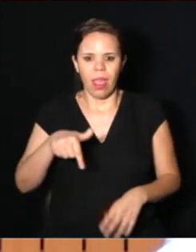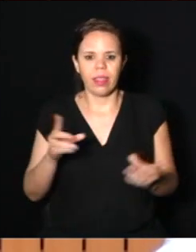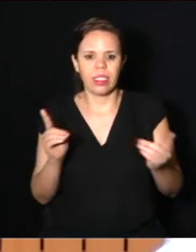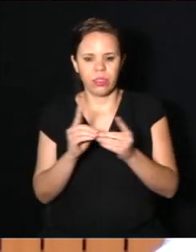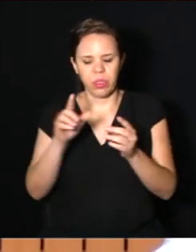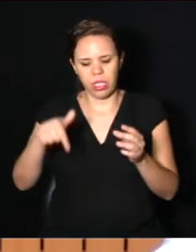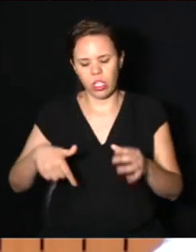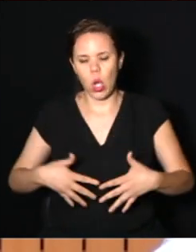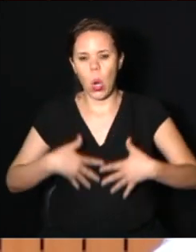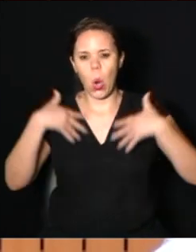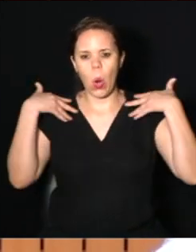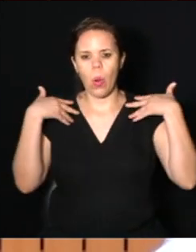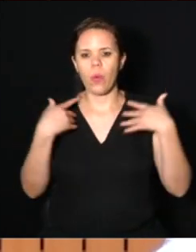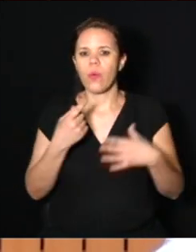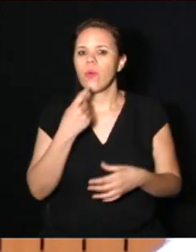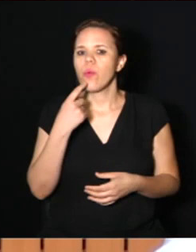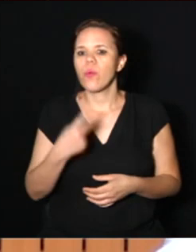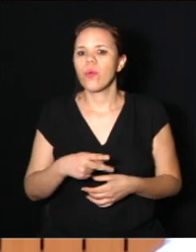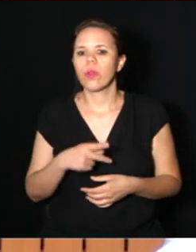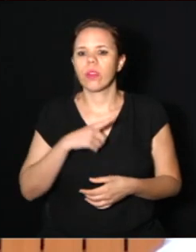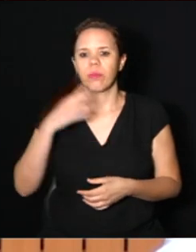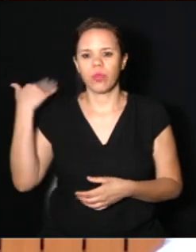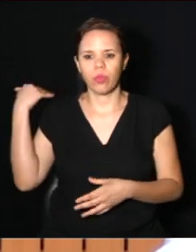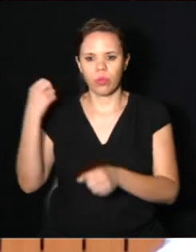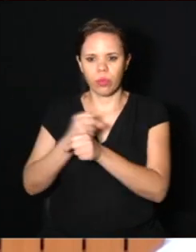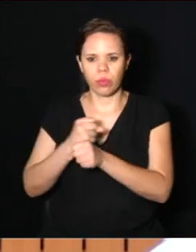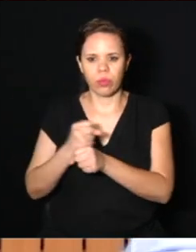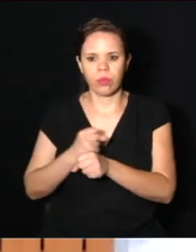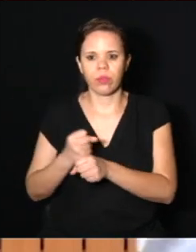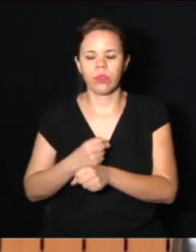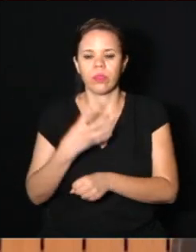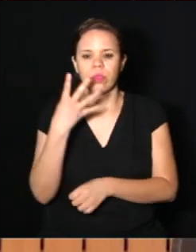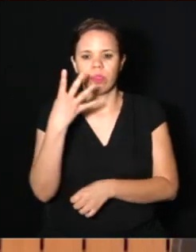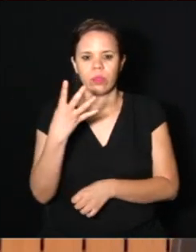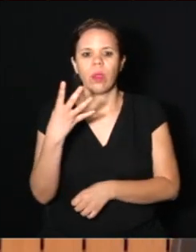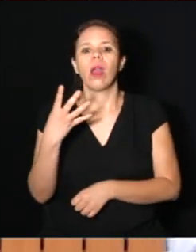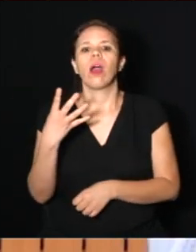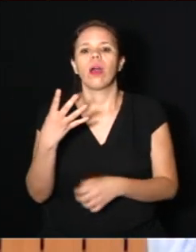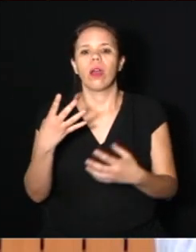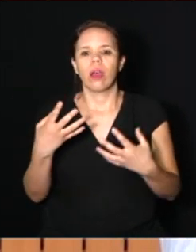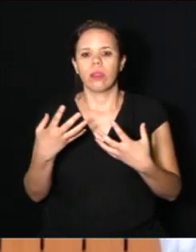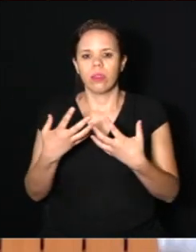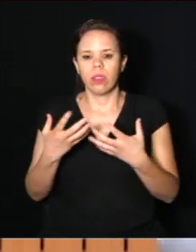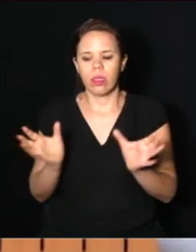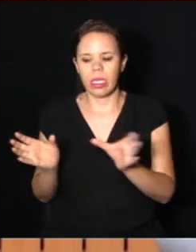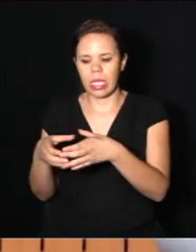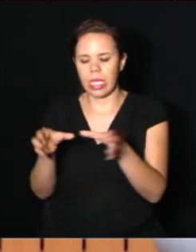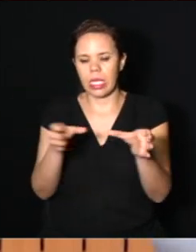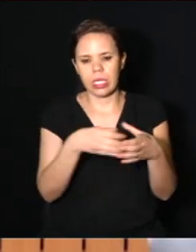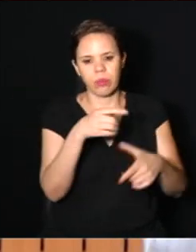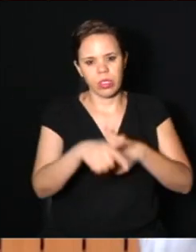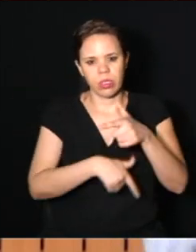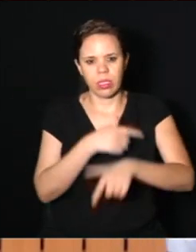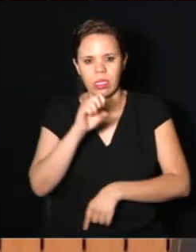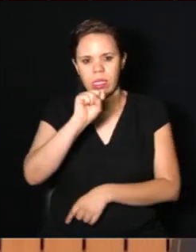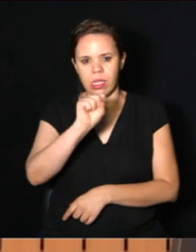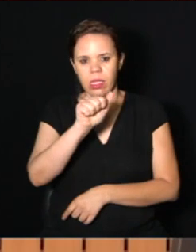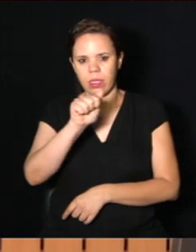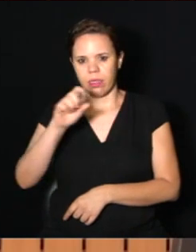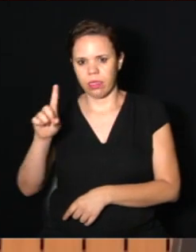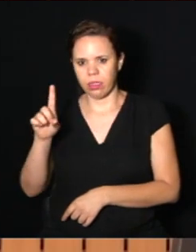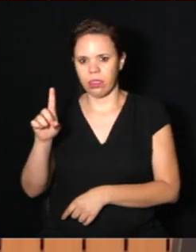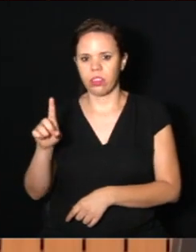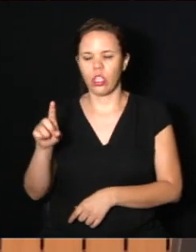cidade de Campinas. Nós sempre tivemos, há muitos anos, né, 4 equipamentos, 4 equipes do SAD, o SAD